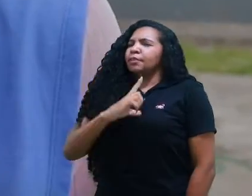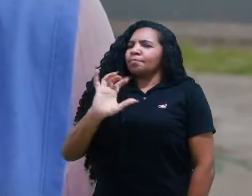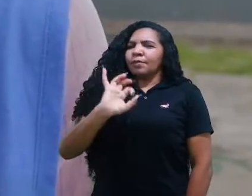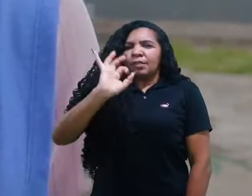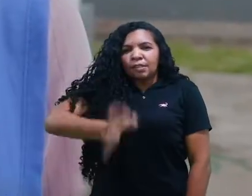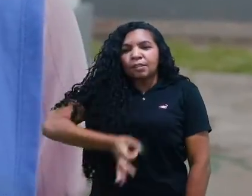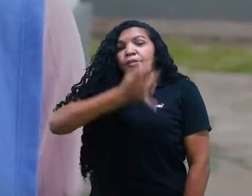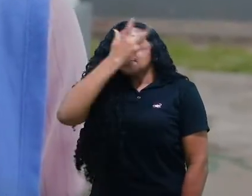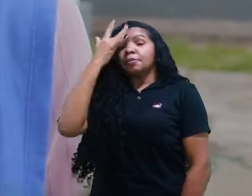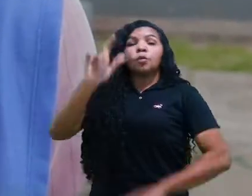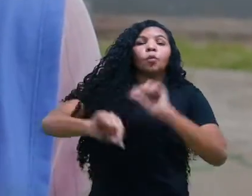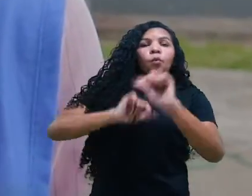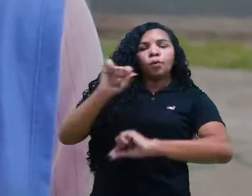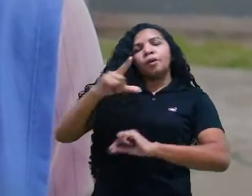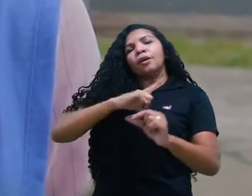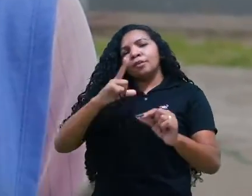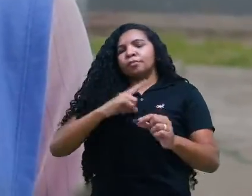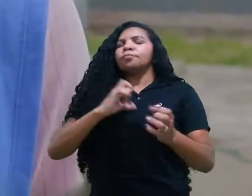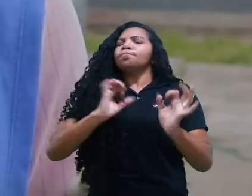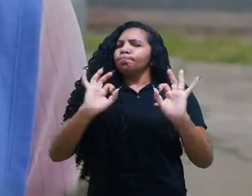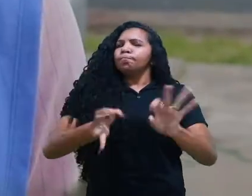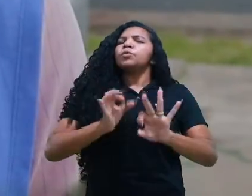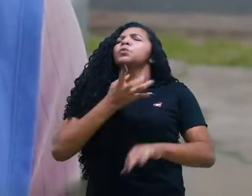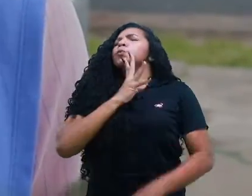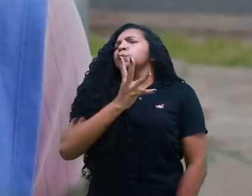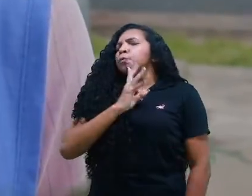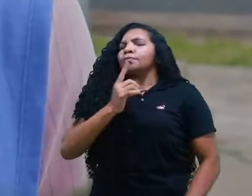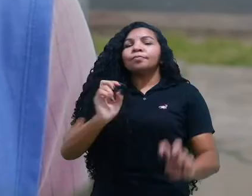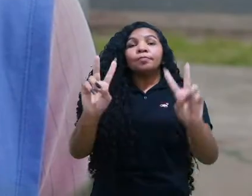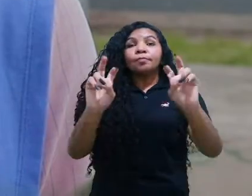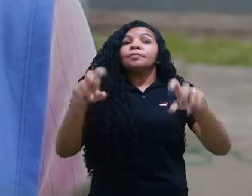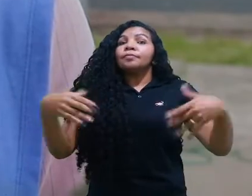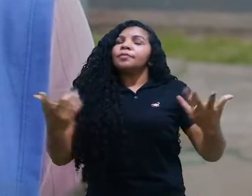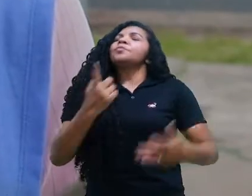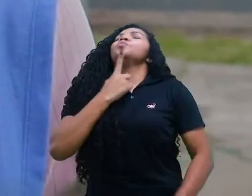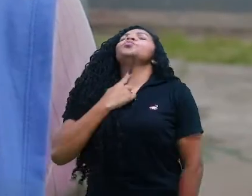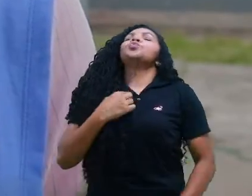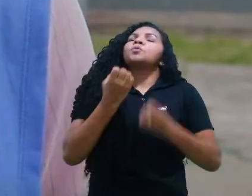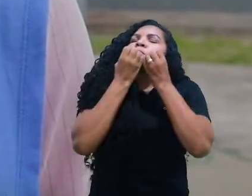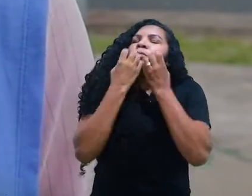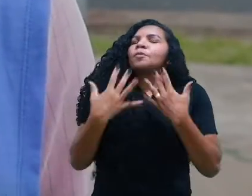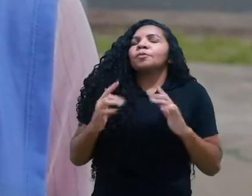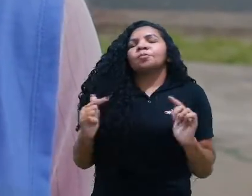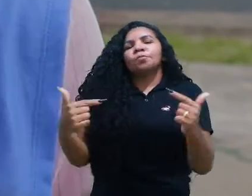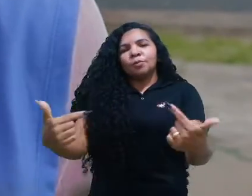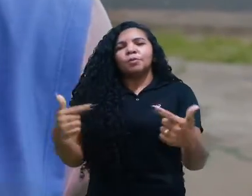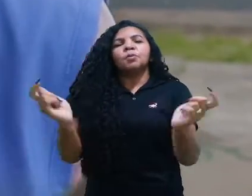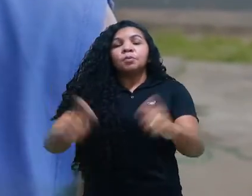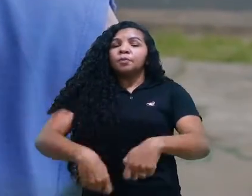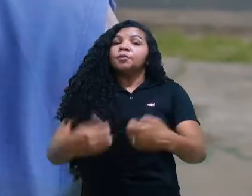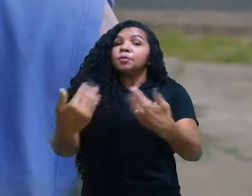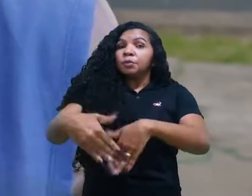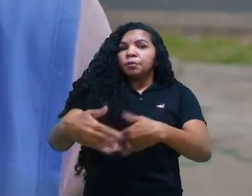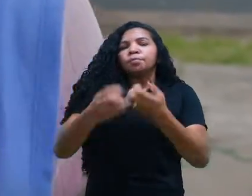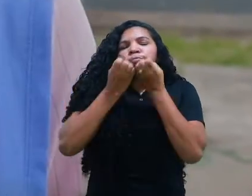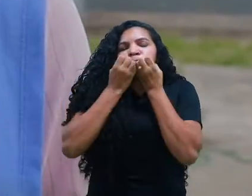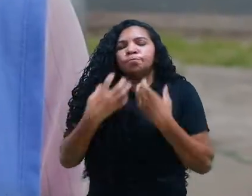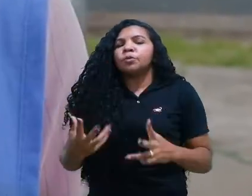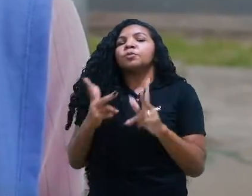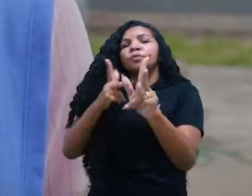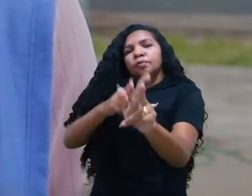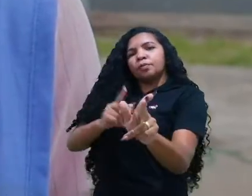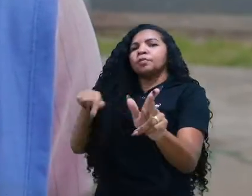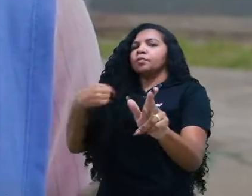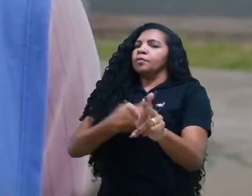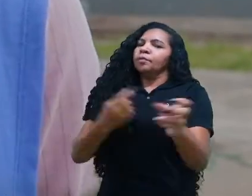importante, né, na realidade. Eu tenho certeza que os candidatos estão afinados com o tema. Né, então, a gente deseja boa sorte, posso fazer uma